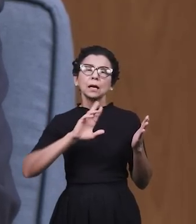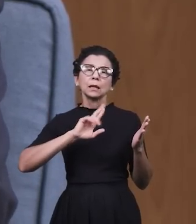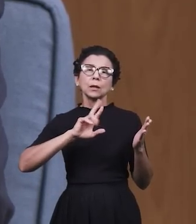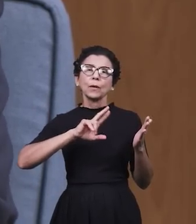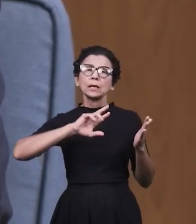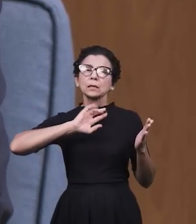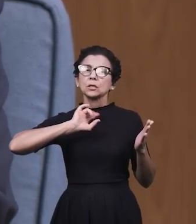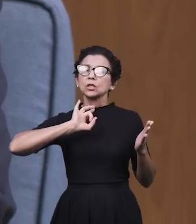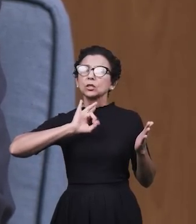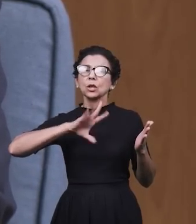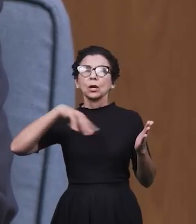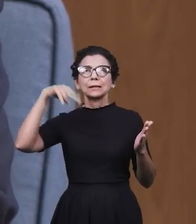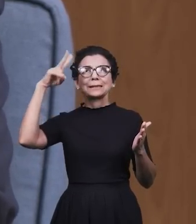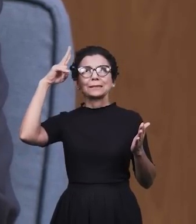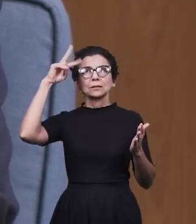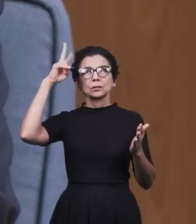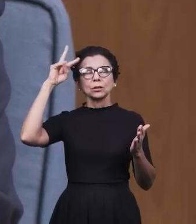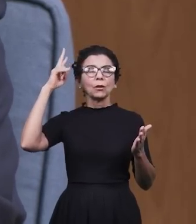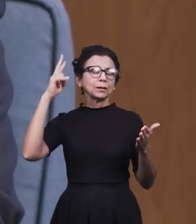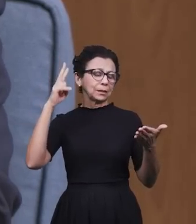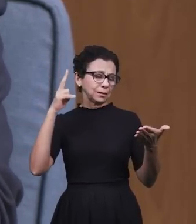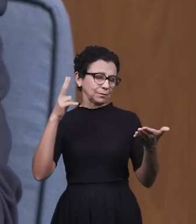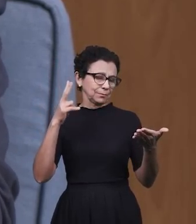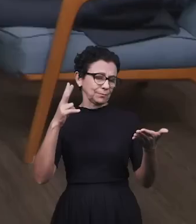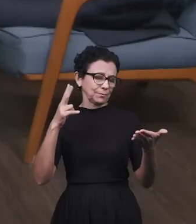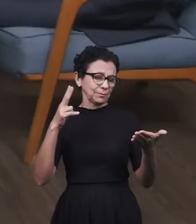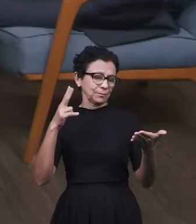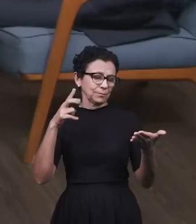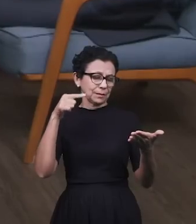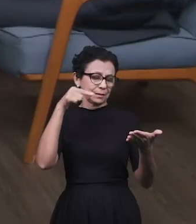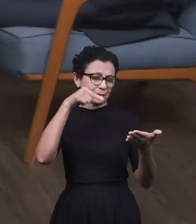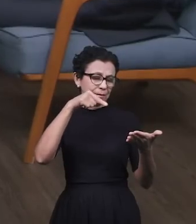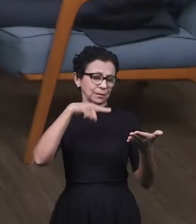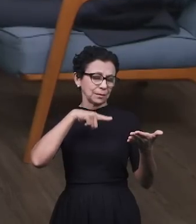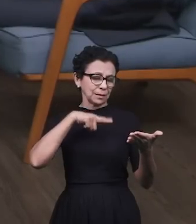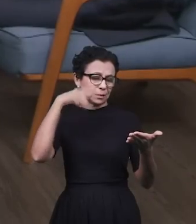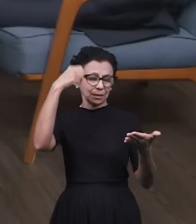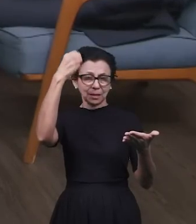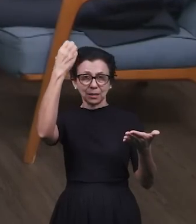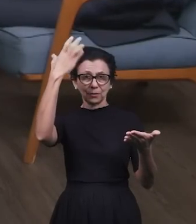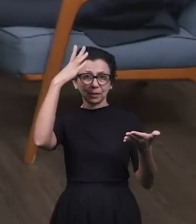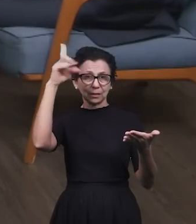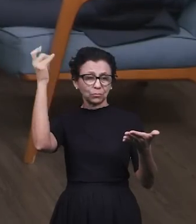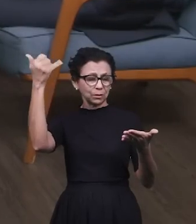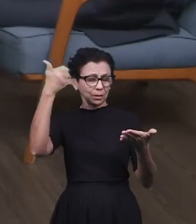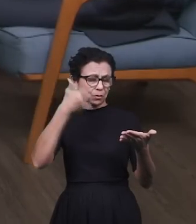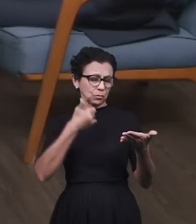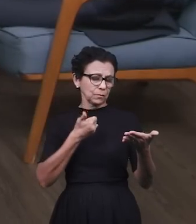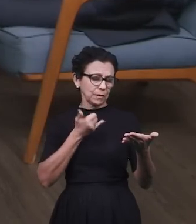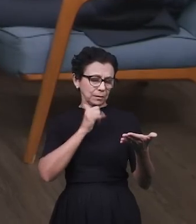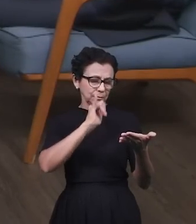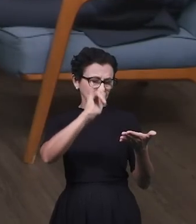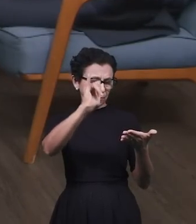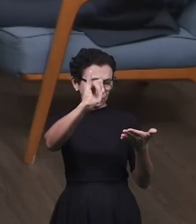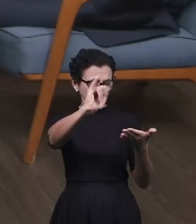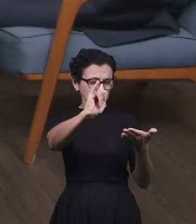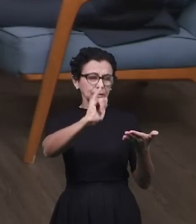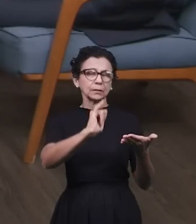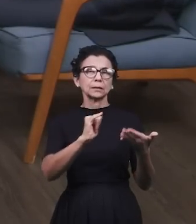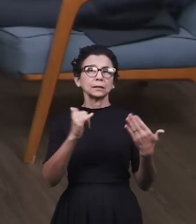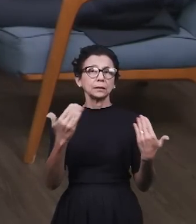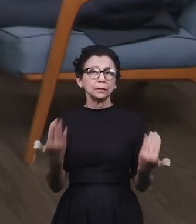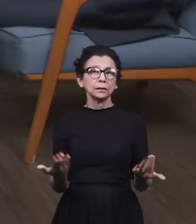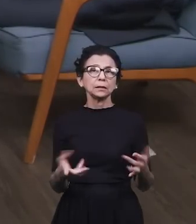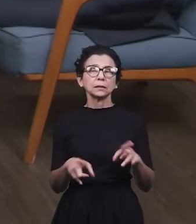simples letras, mas a revelação, é Deus falando com o homem. Deus quer nos governar também para